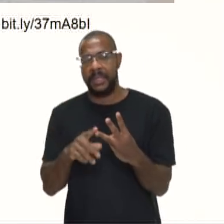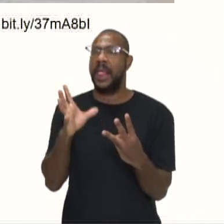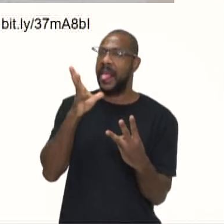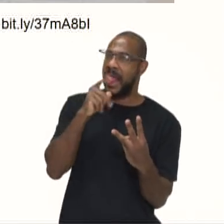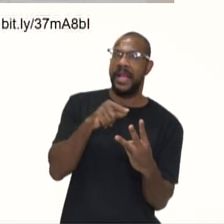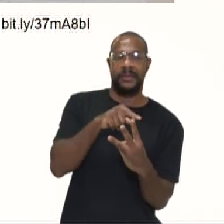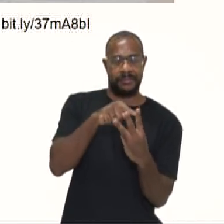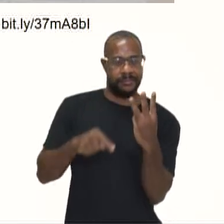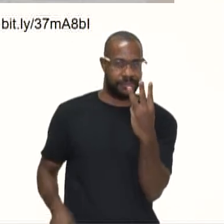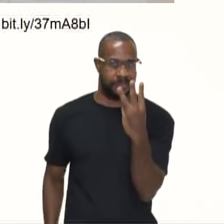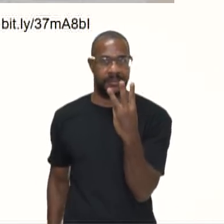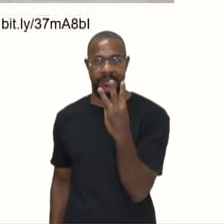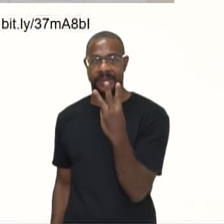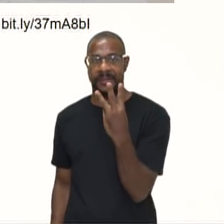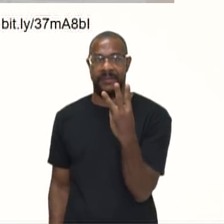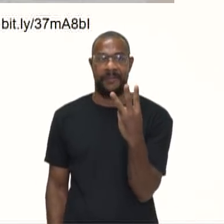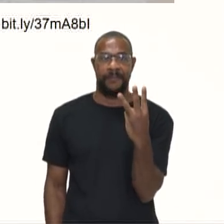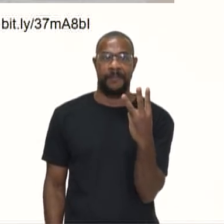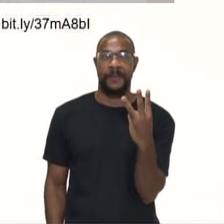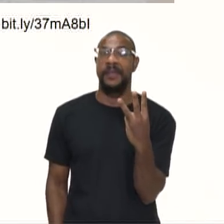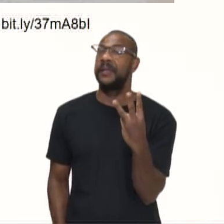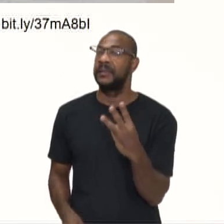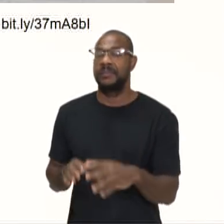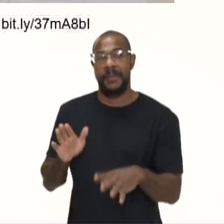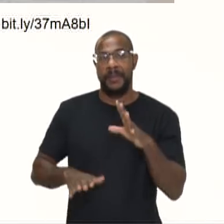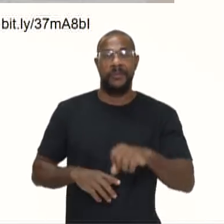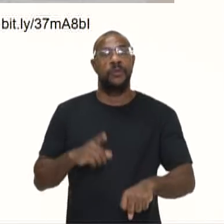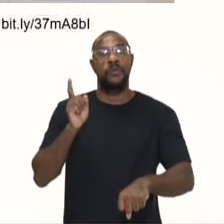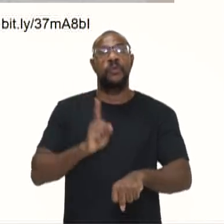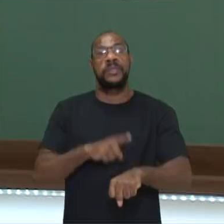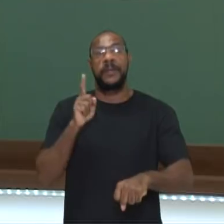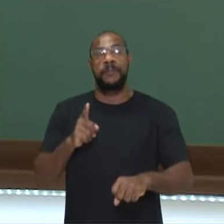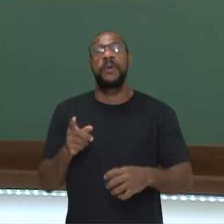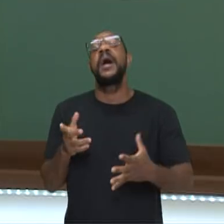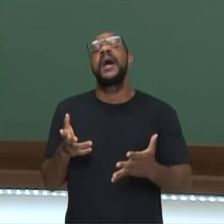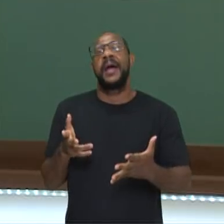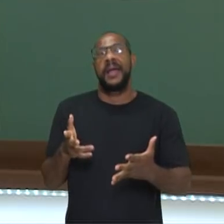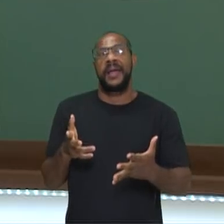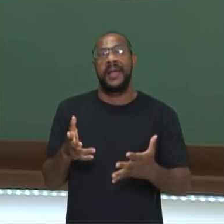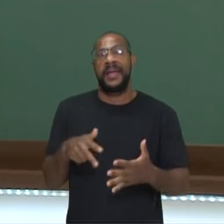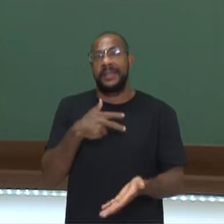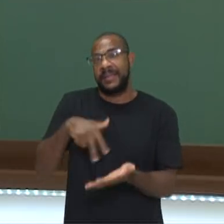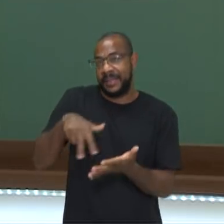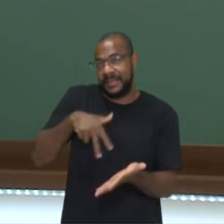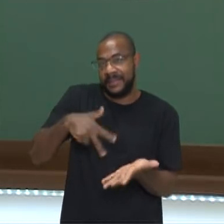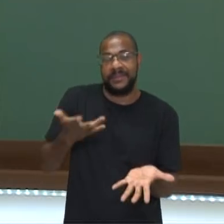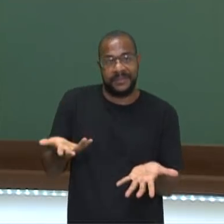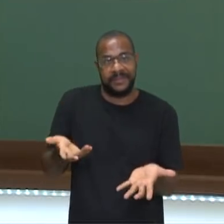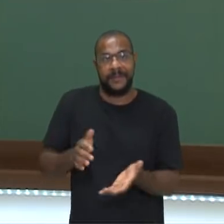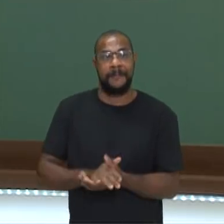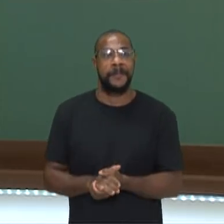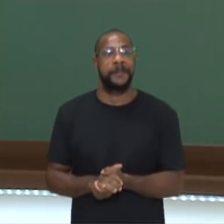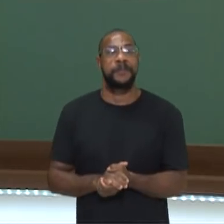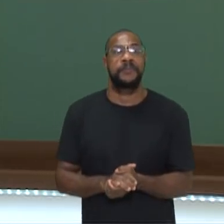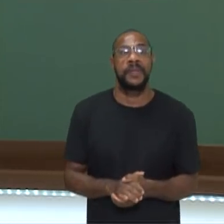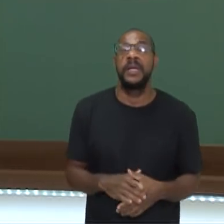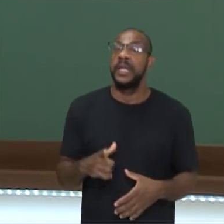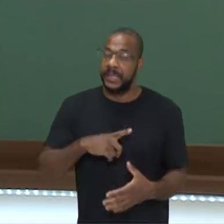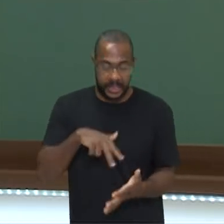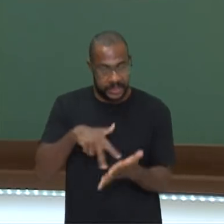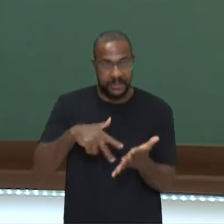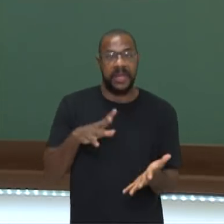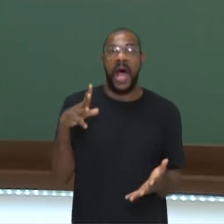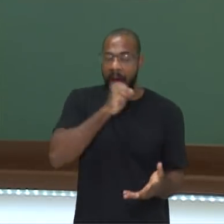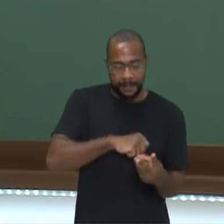também acabam interferindo no tempo da nossa dança. Então, nós teremos danças que serão